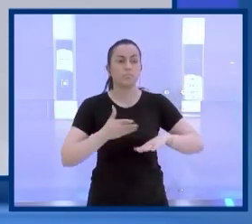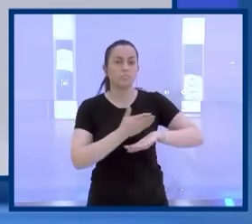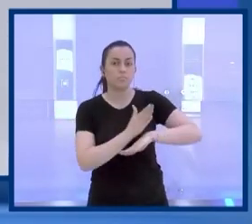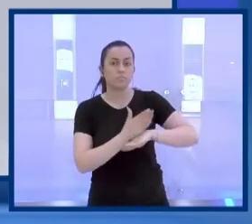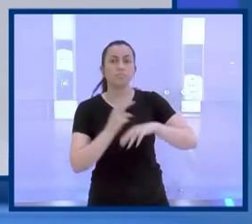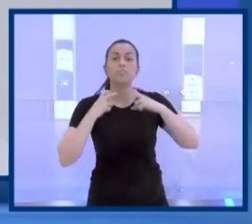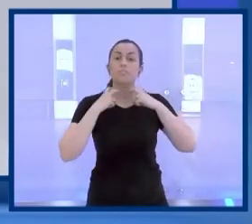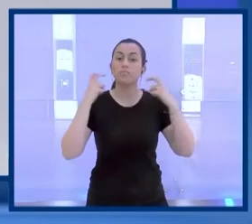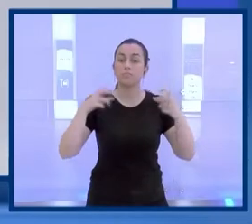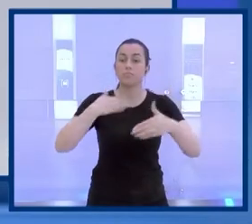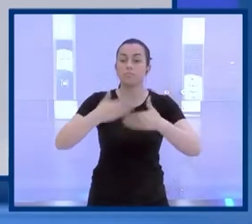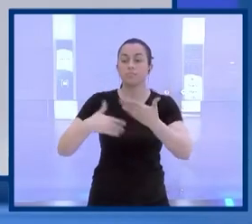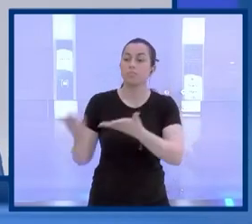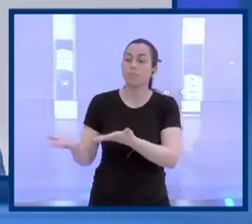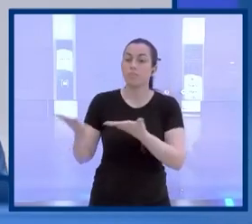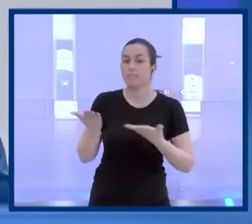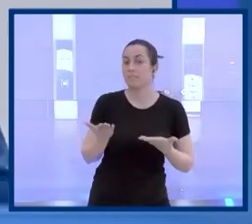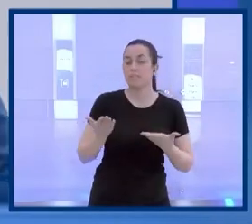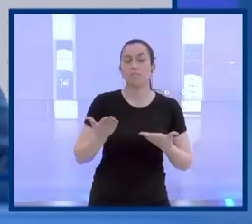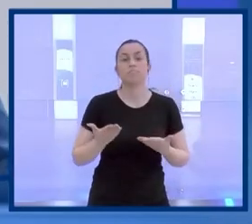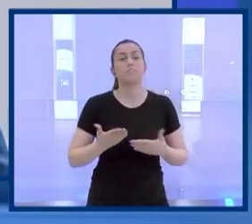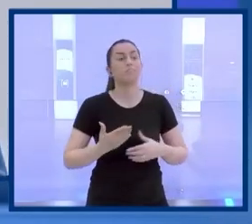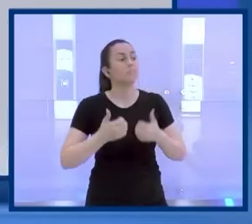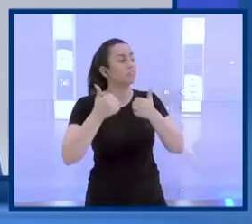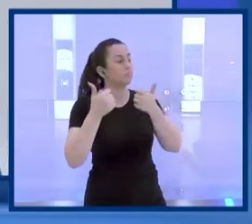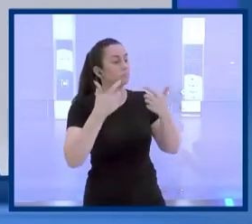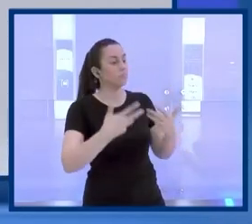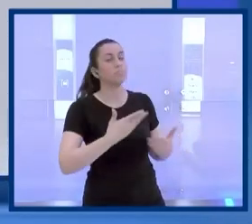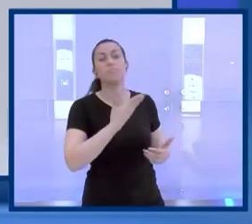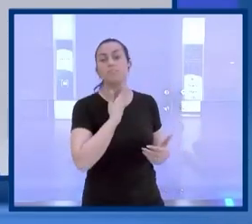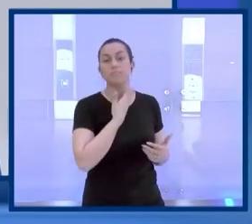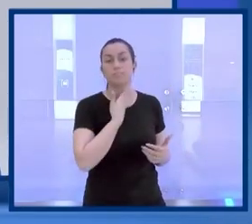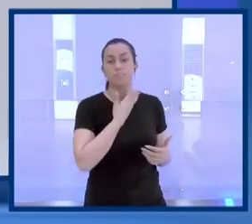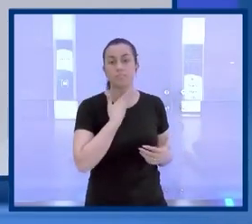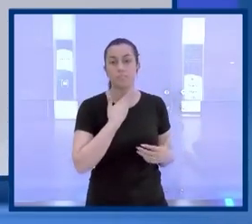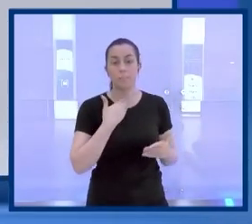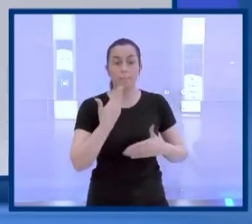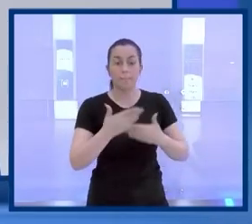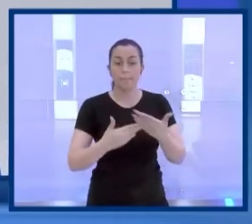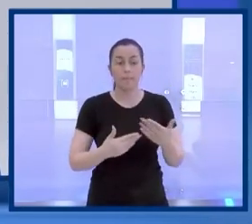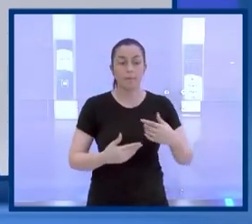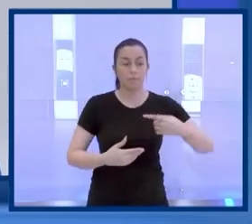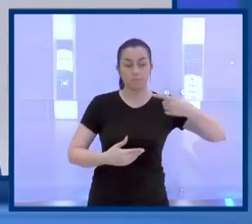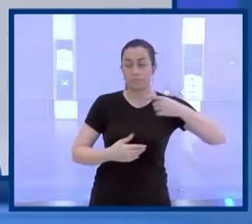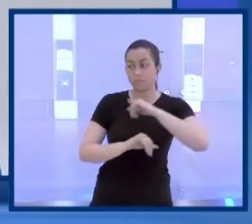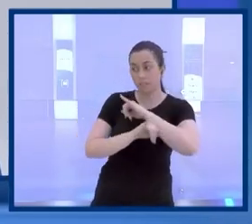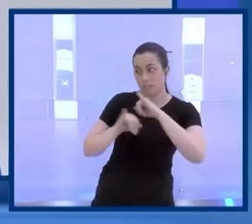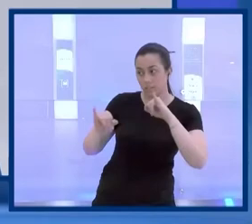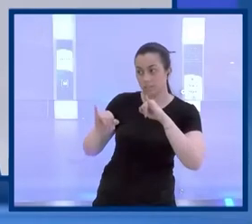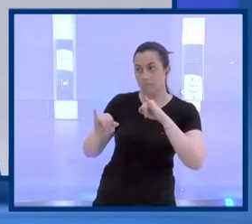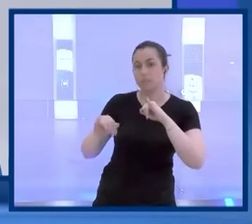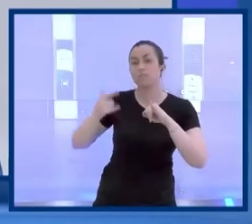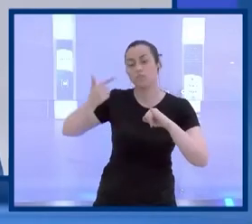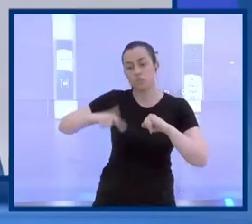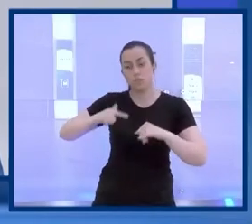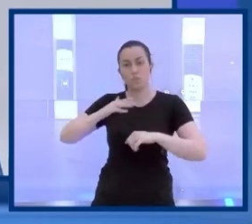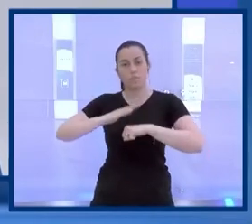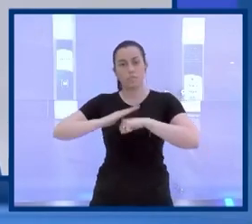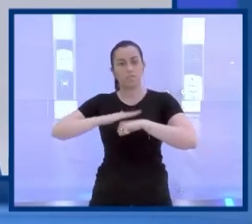serão convidadas a ofertar propostas. Após o operador declarar o valor da oferta, este será repetido por mim